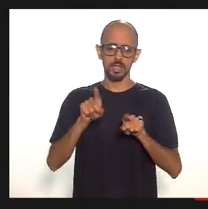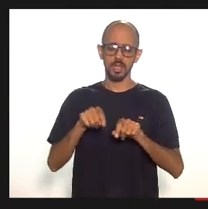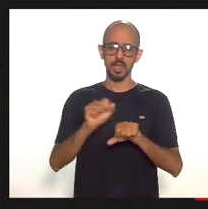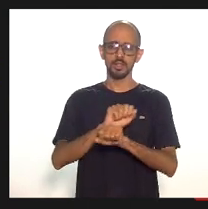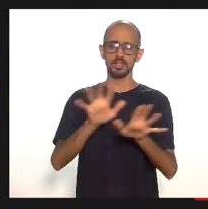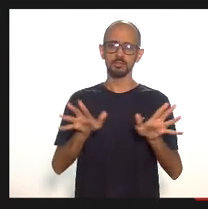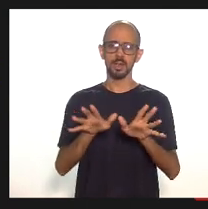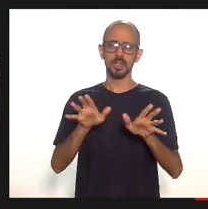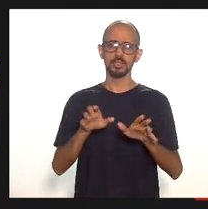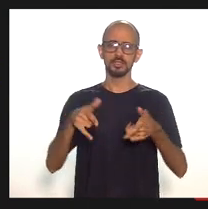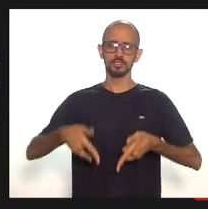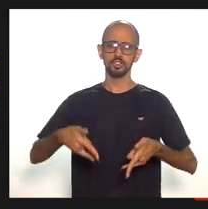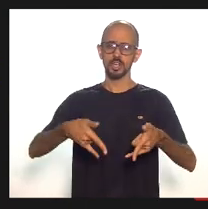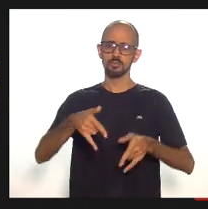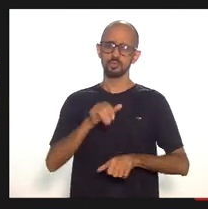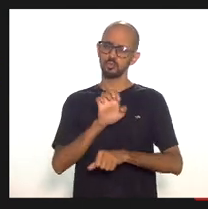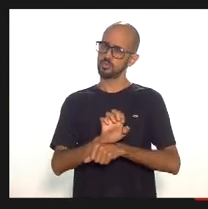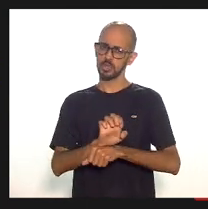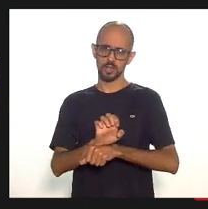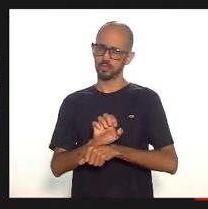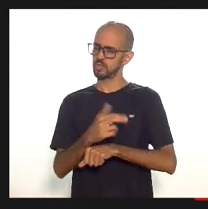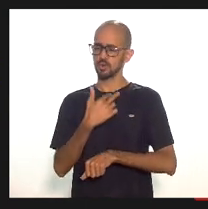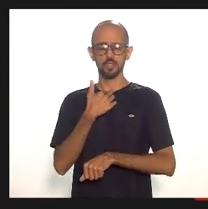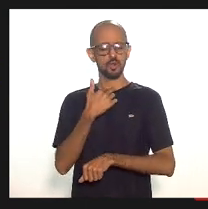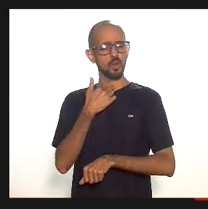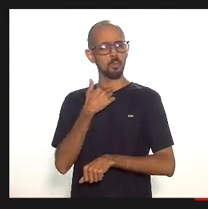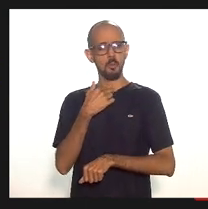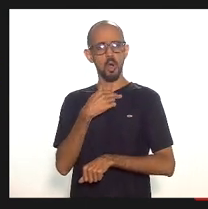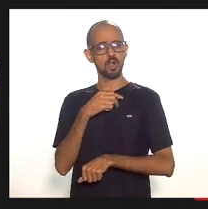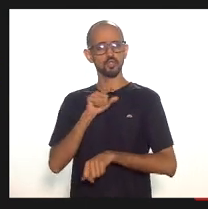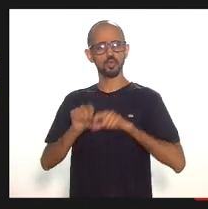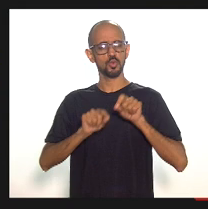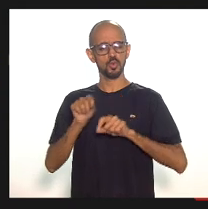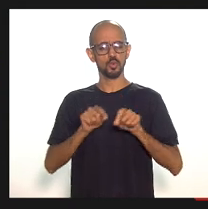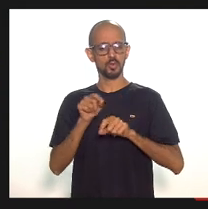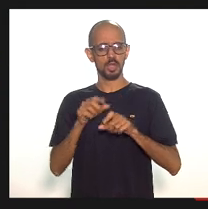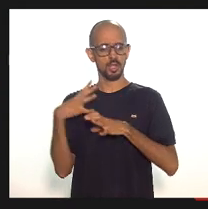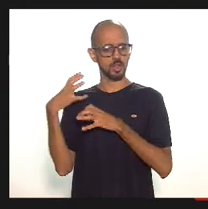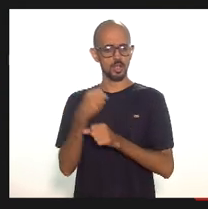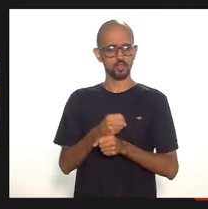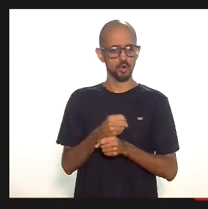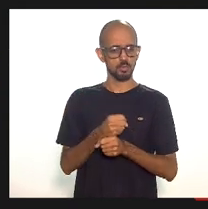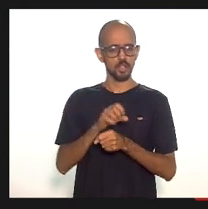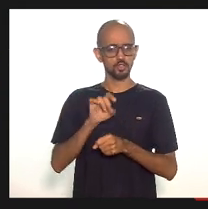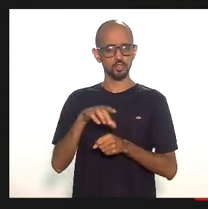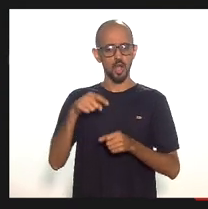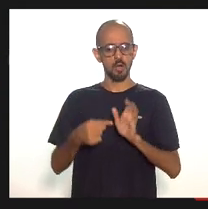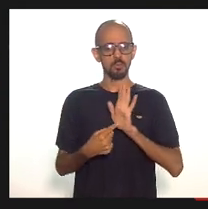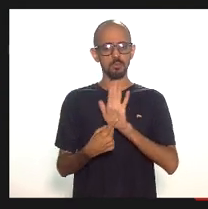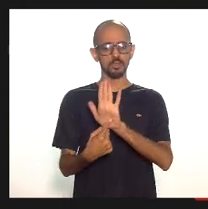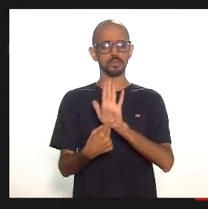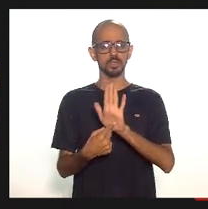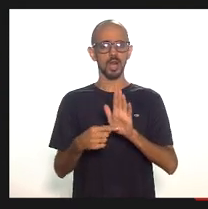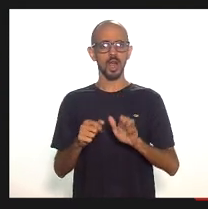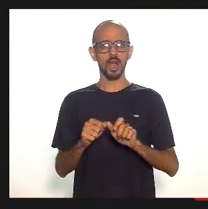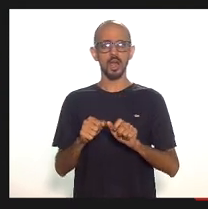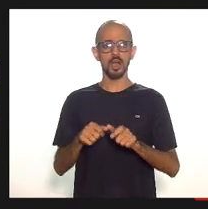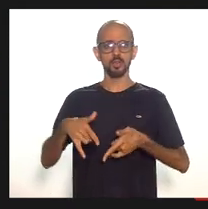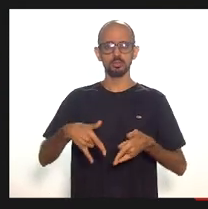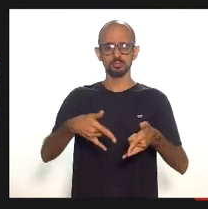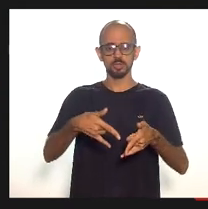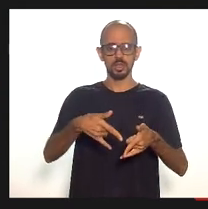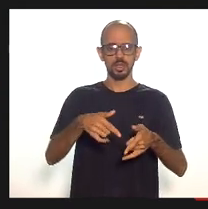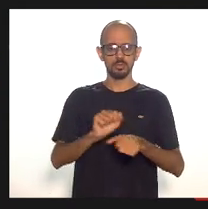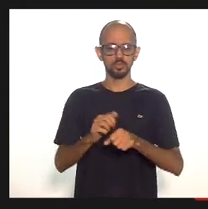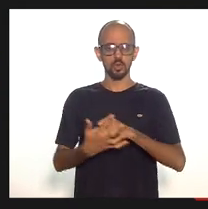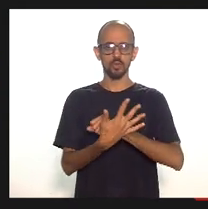estaduais. A gente não pode ter no censo estadual, só a disponibilização dos leitos COVID. Temos que ter todos os